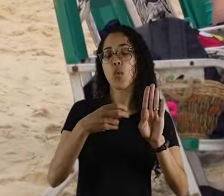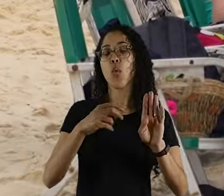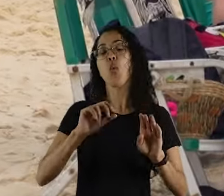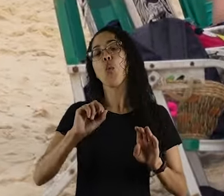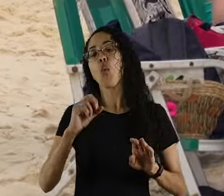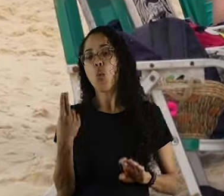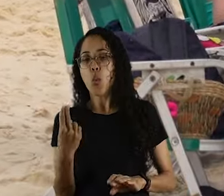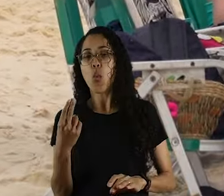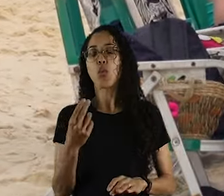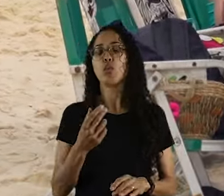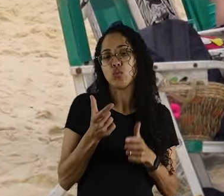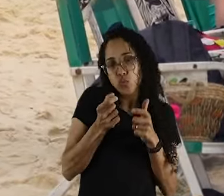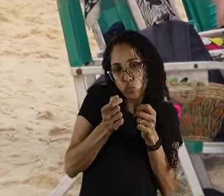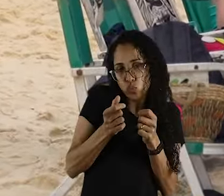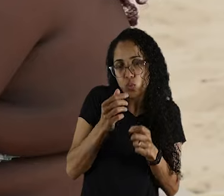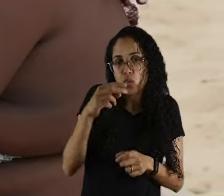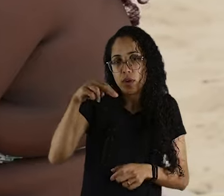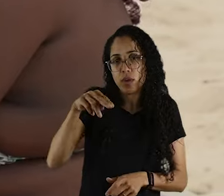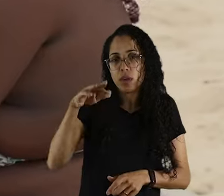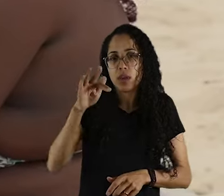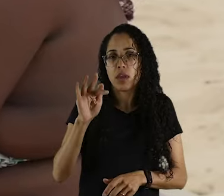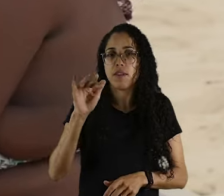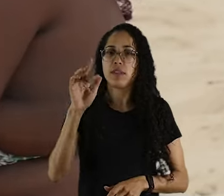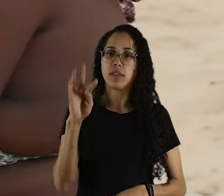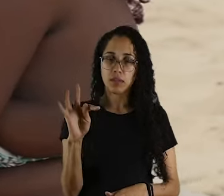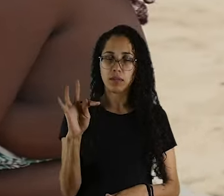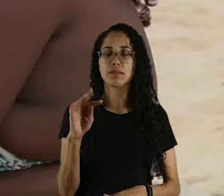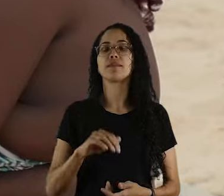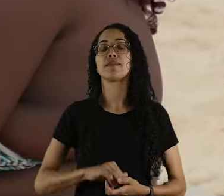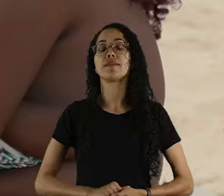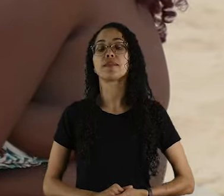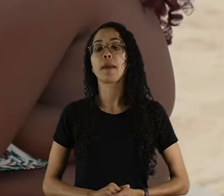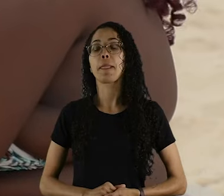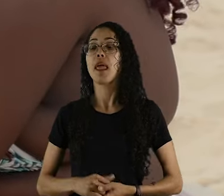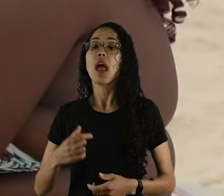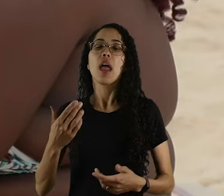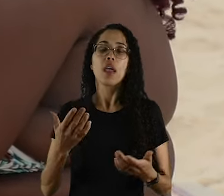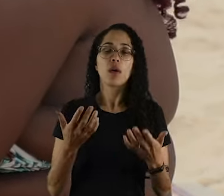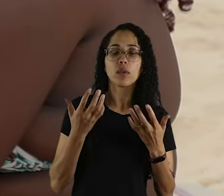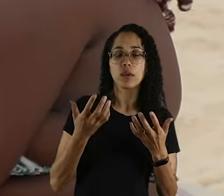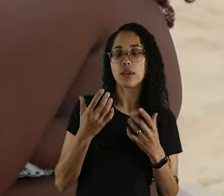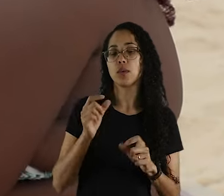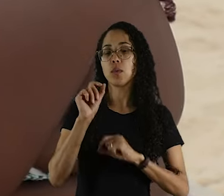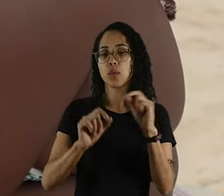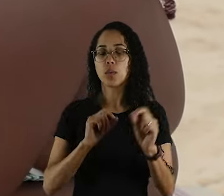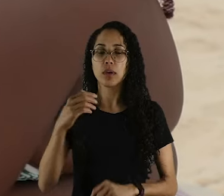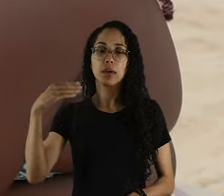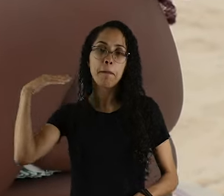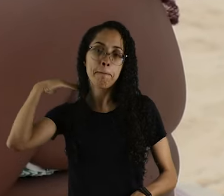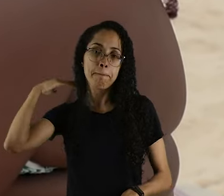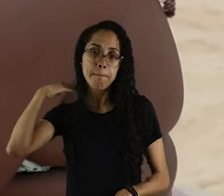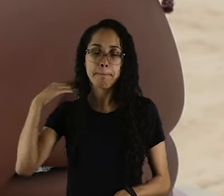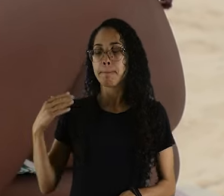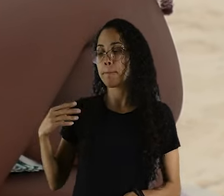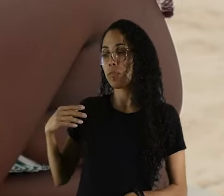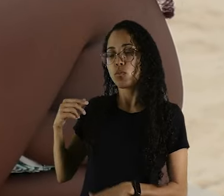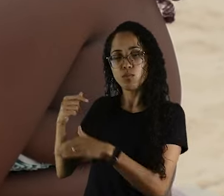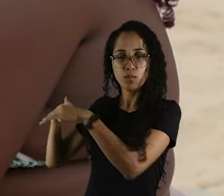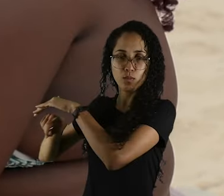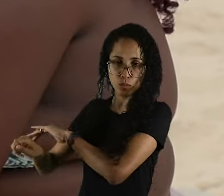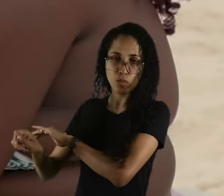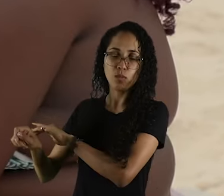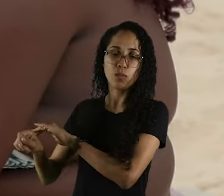uso poupança, porque eu acho que não tenho aquela fidelização e eu posso tirar no momento que eu quero, então eu acho mais seguro